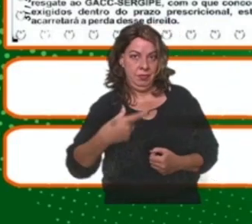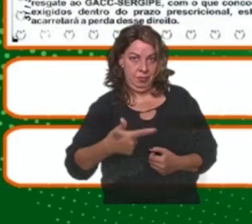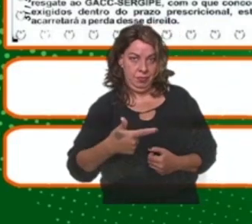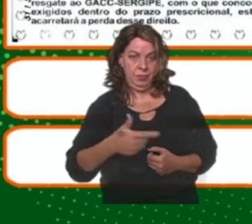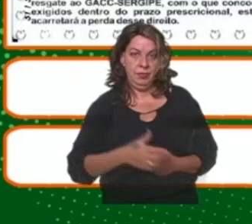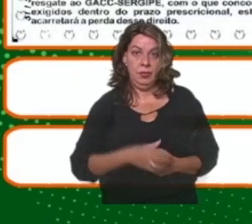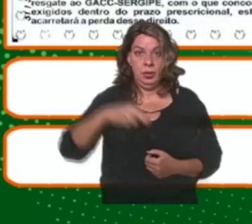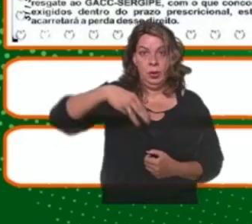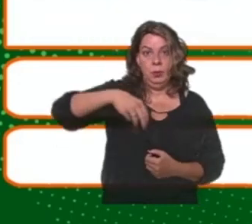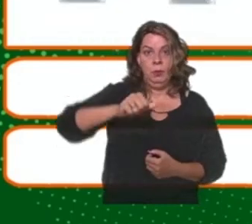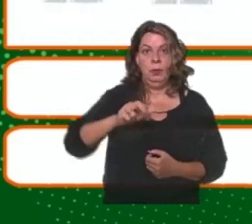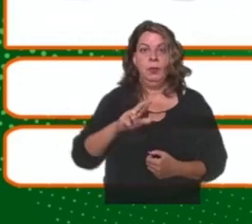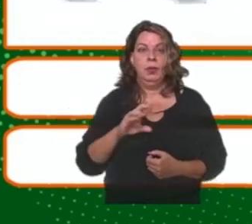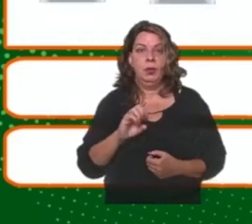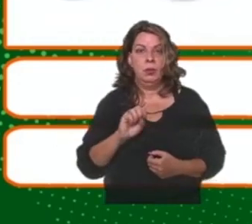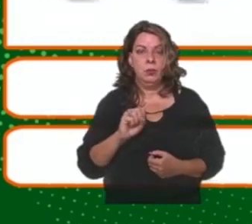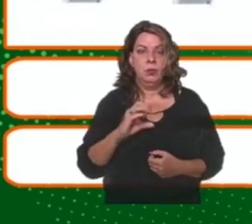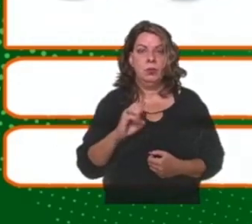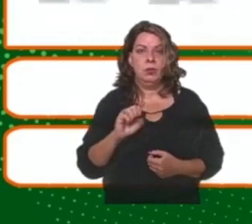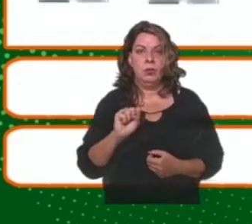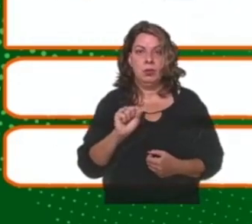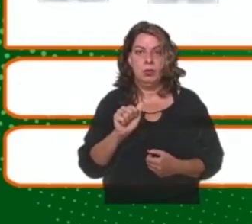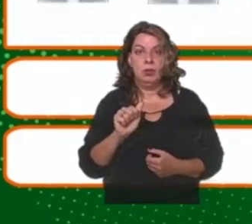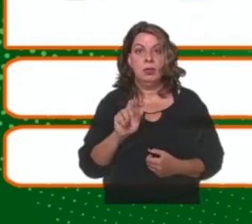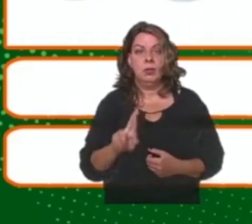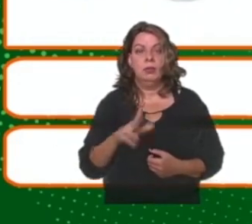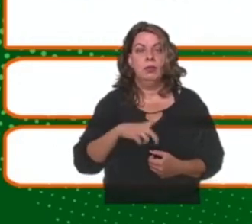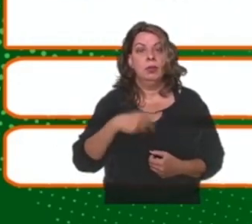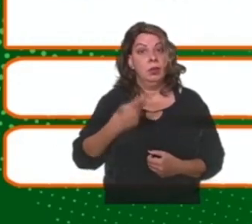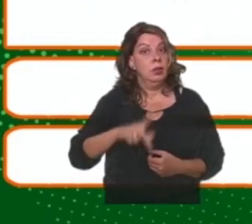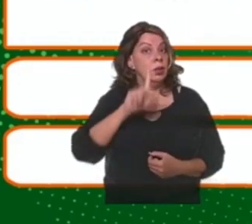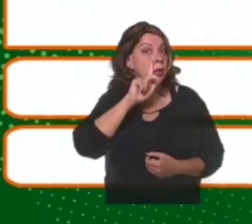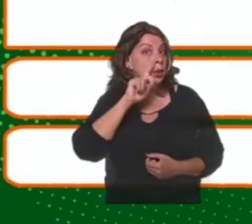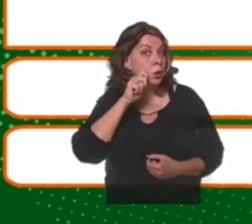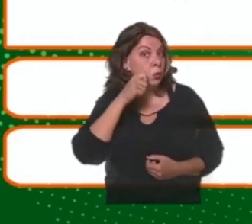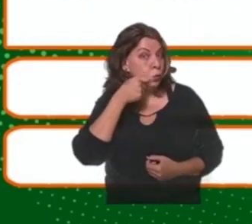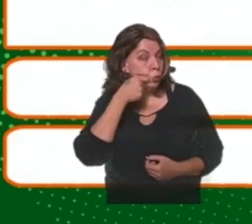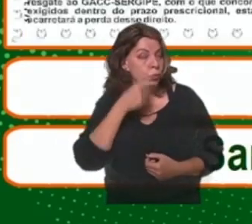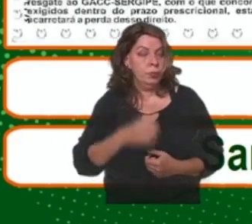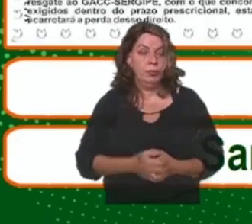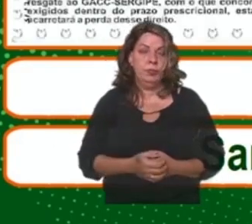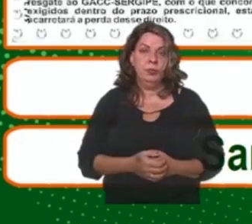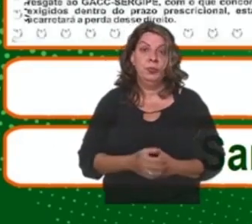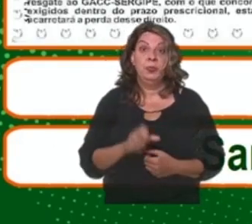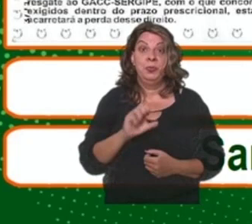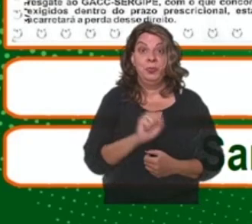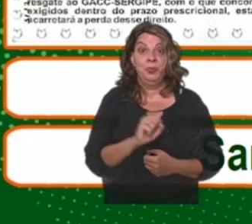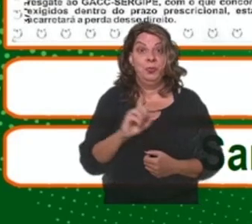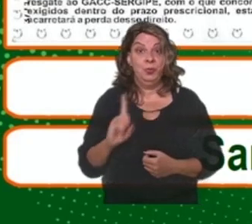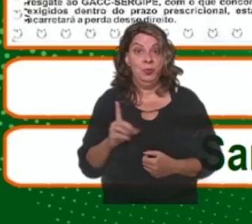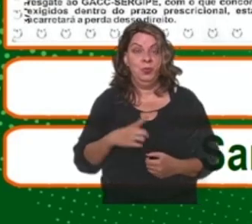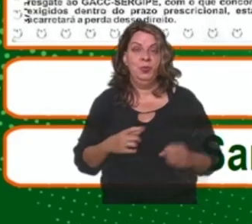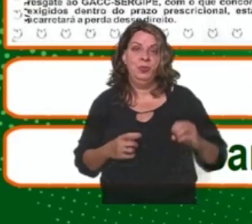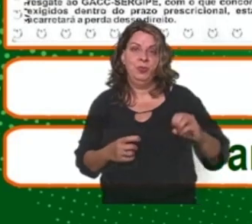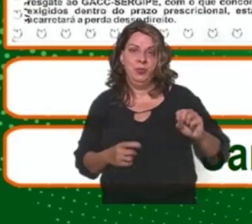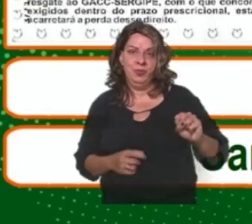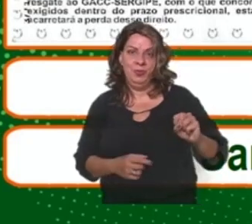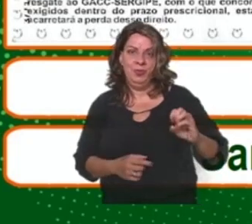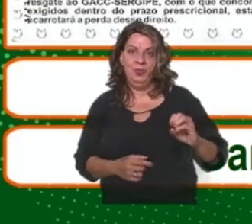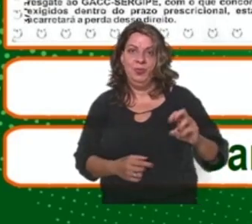546302, Marcos César dos Santos, é de Aracaju, adquiriu com Alex Trindade aí, Regional Santos Dumont.